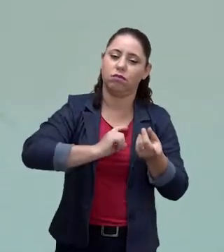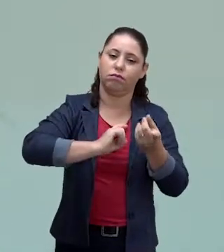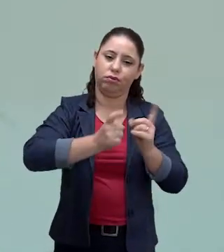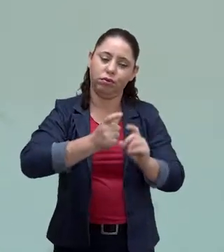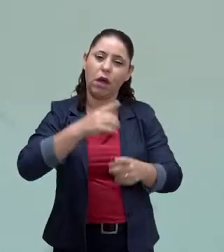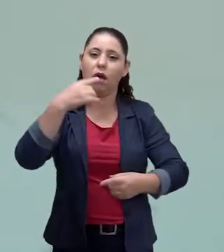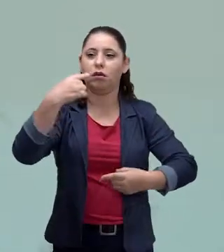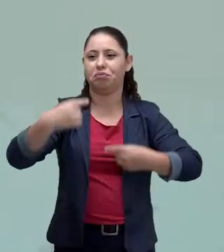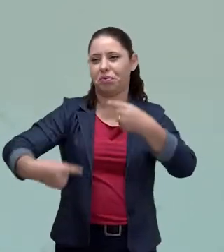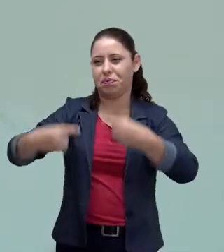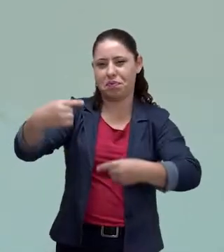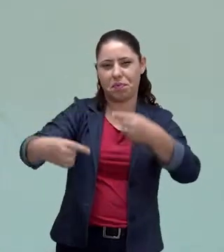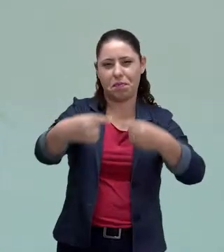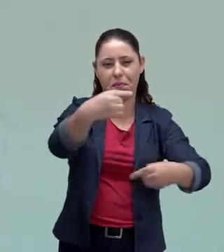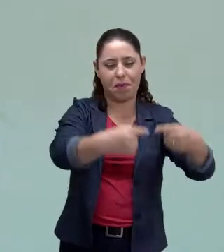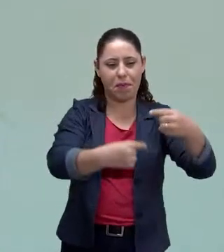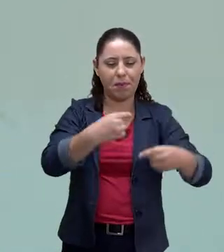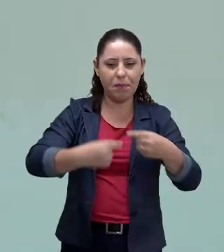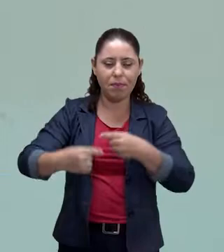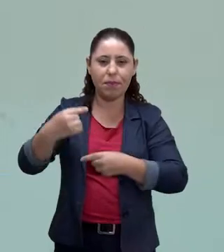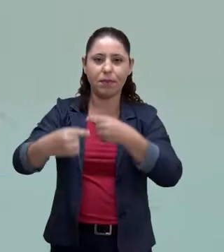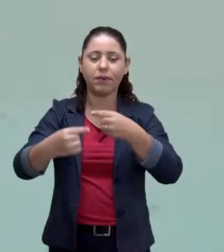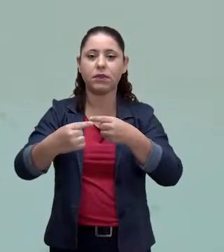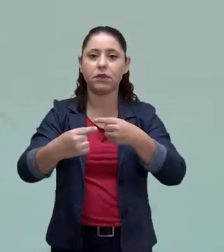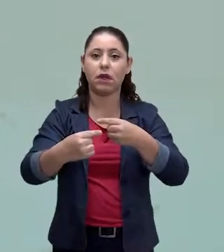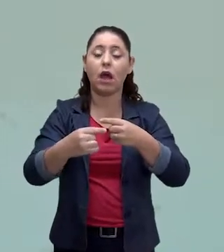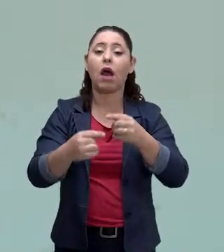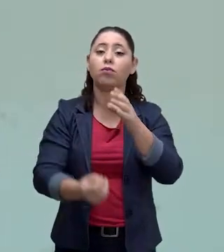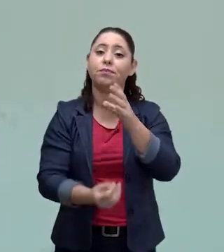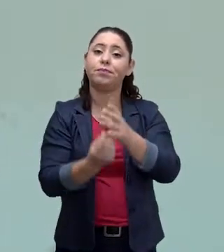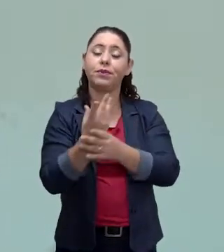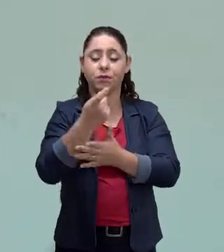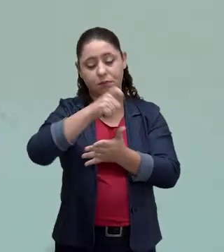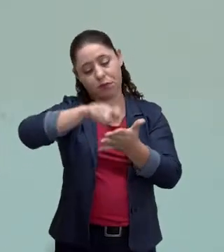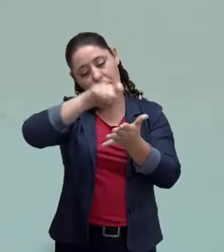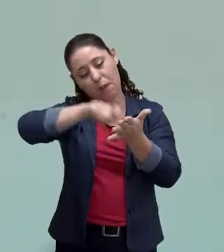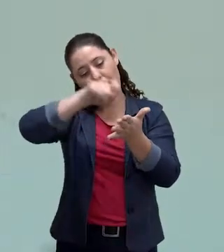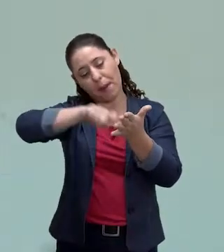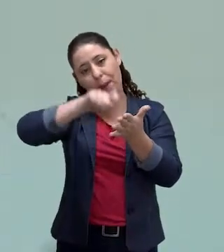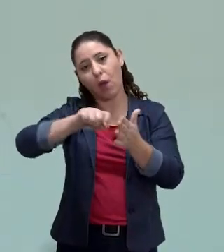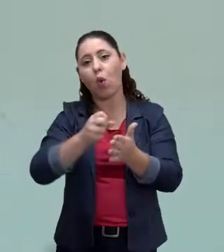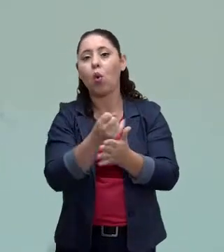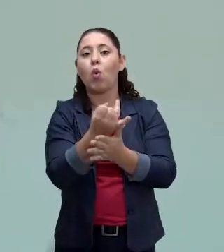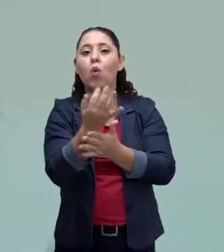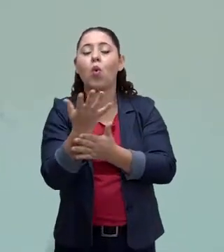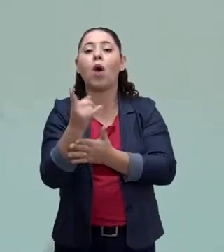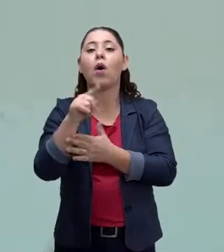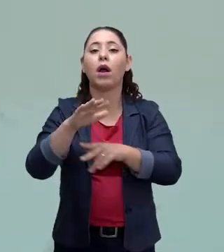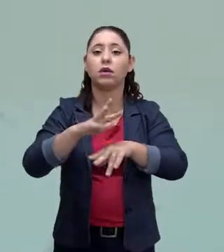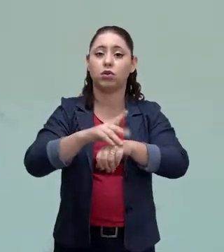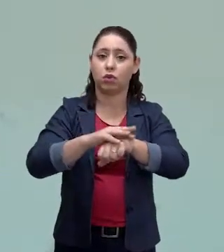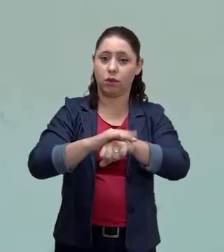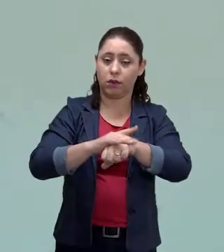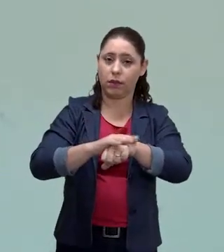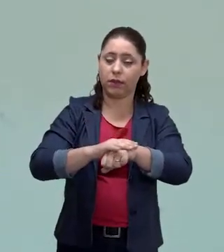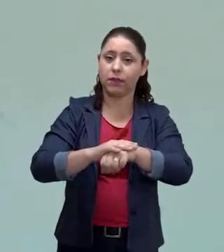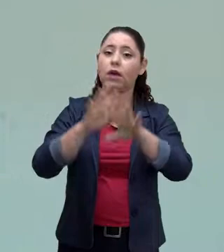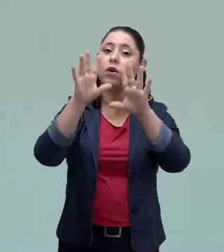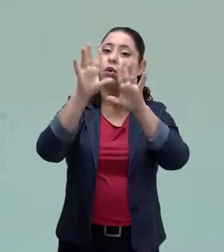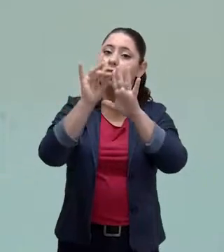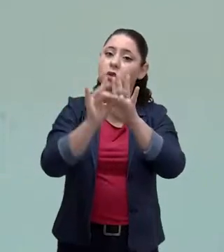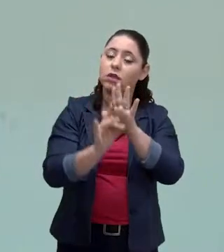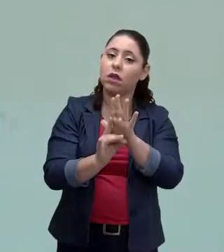várias discussões técnicas, onde se elaborou um protocolo, um documento dizendo quais são as doenças, quais